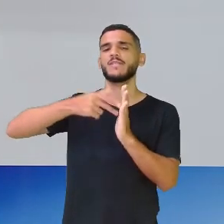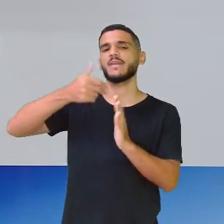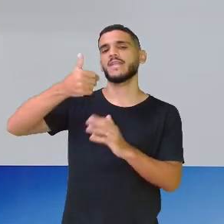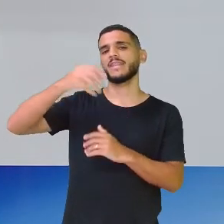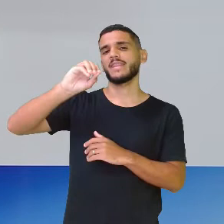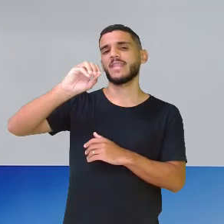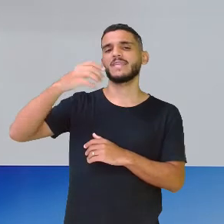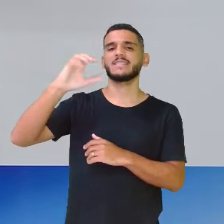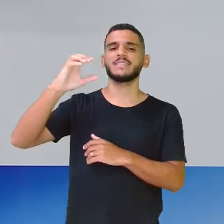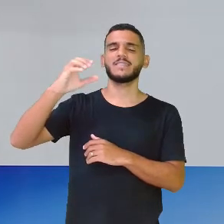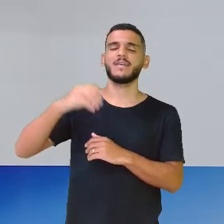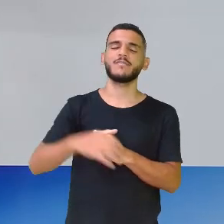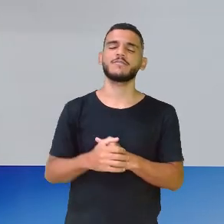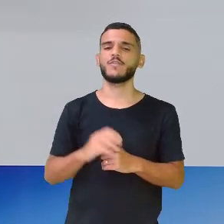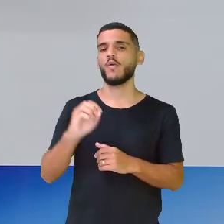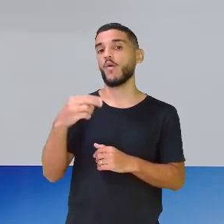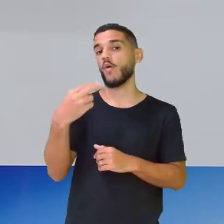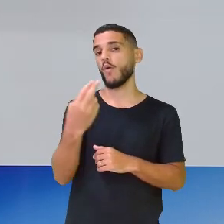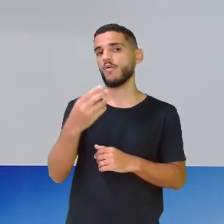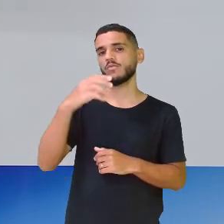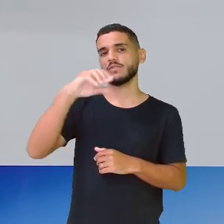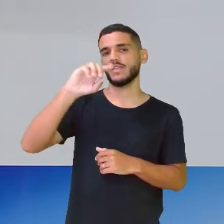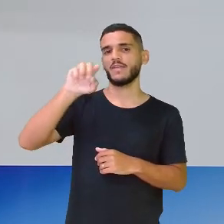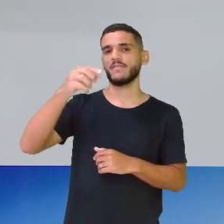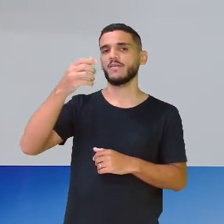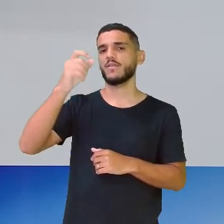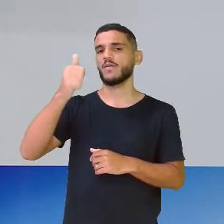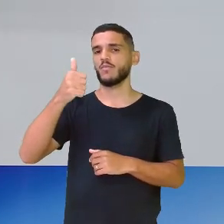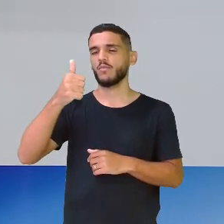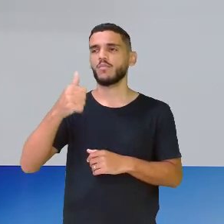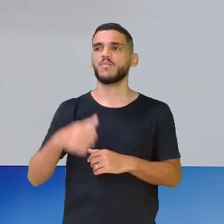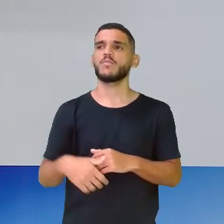0,1. Como? Preste atenção.